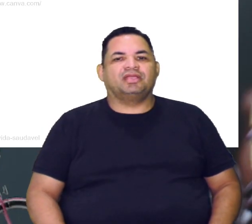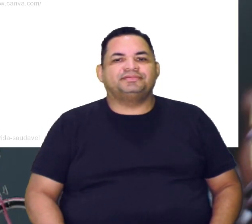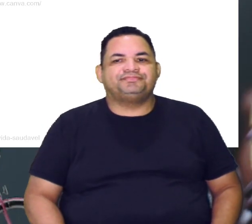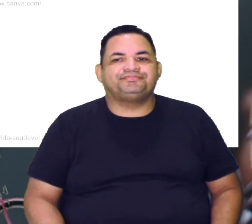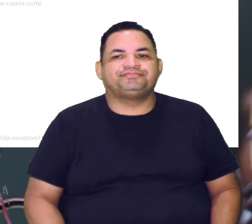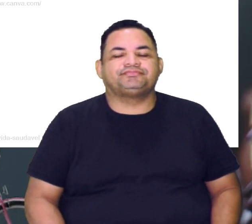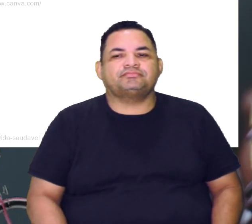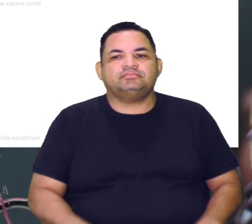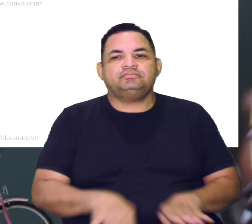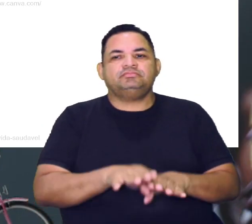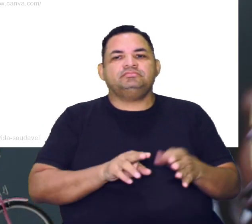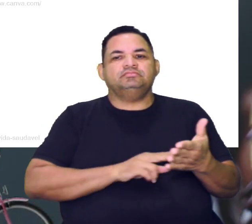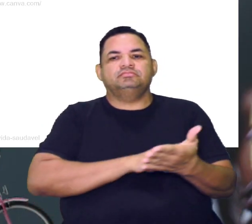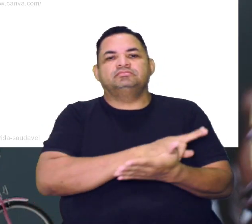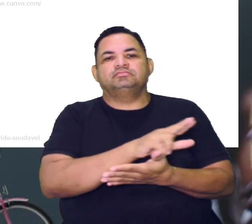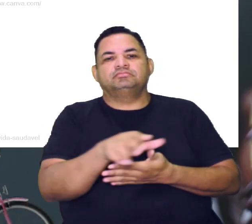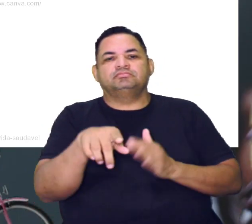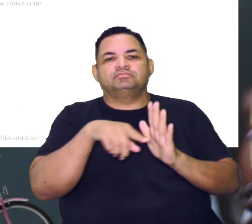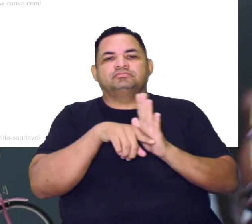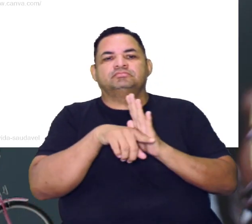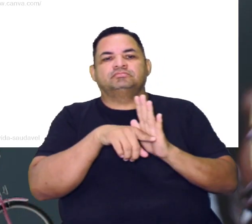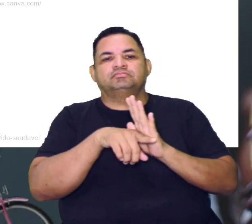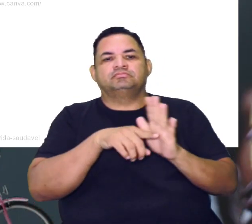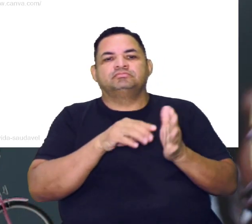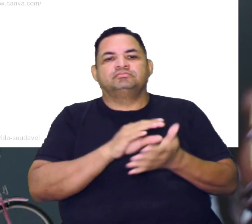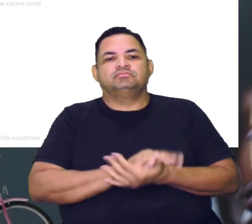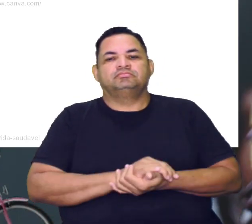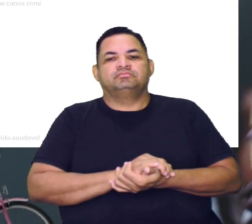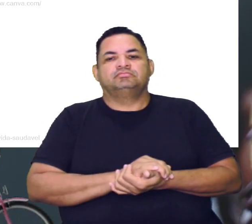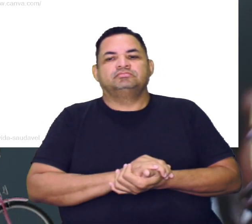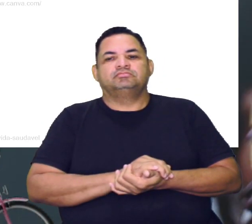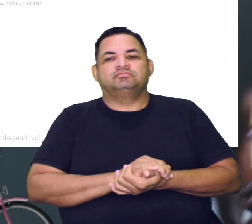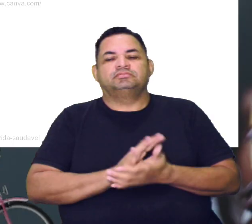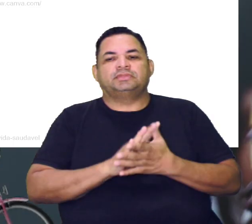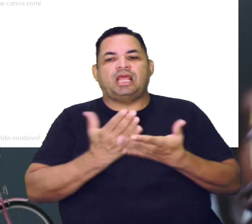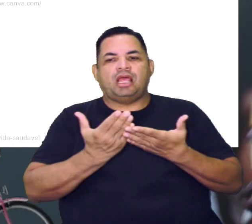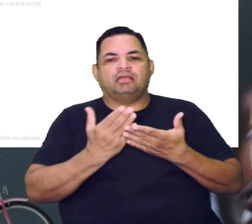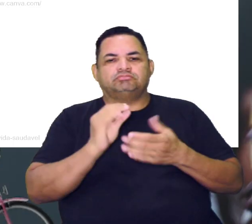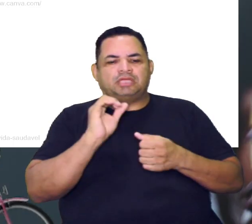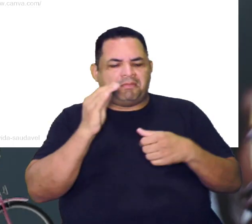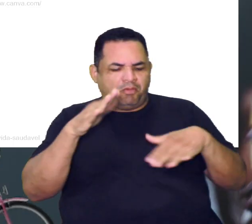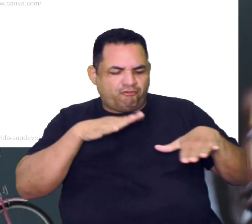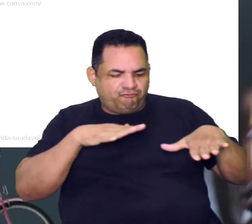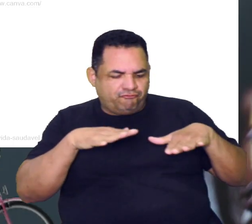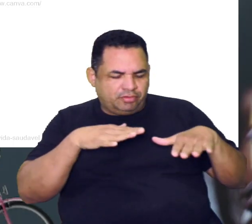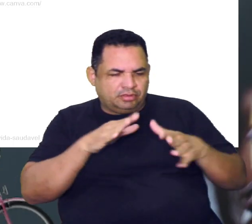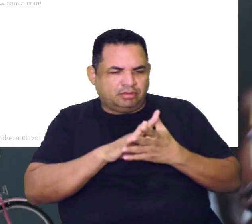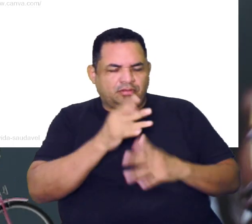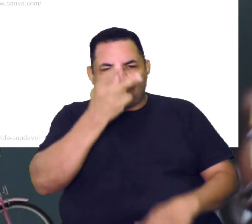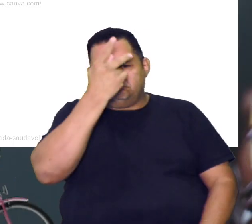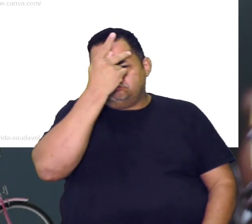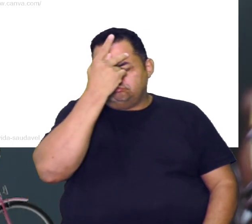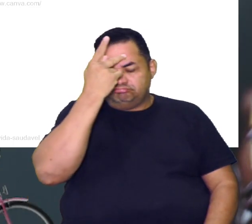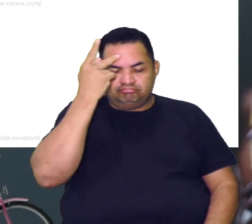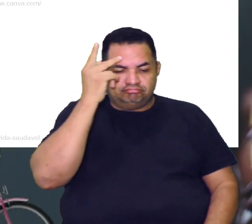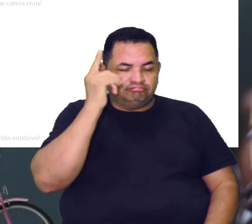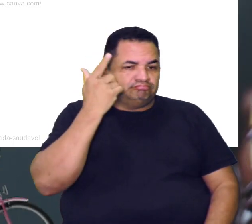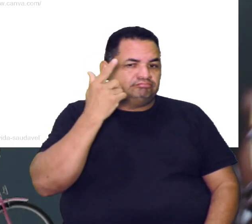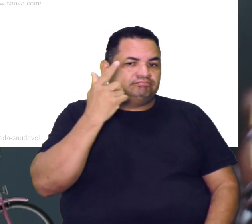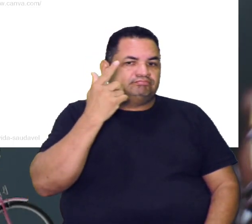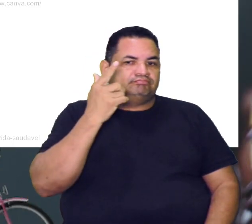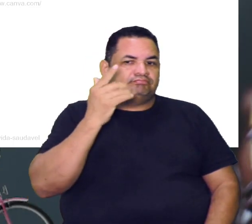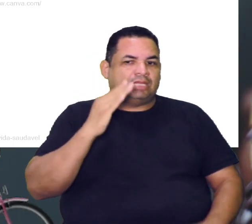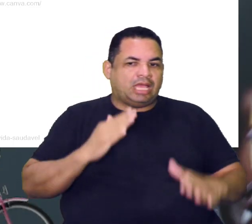aí em algumas pesquisas que ser insuficientemente ativo significa que o indivíduo ele não atingiu